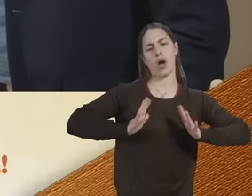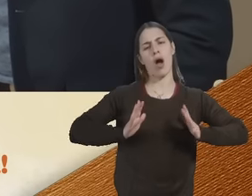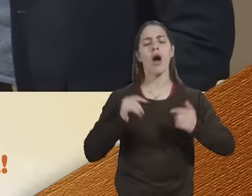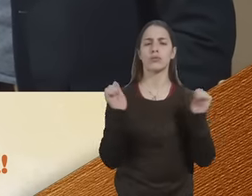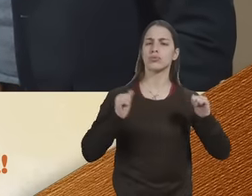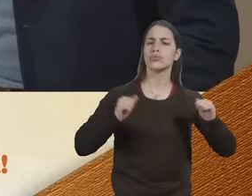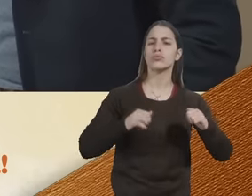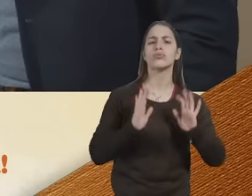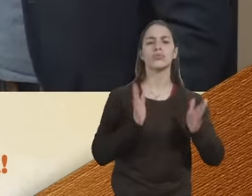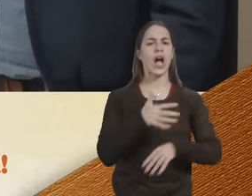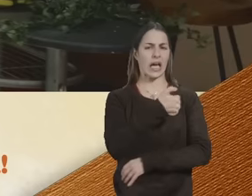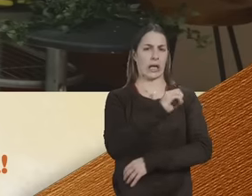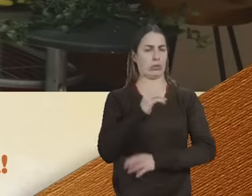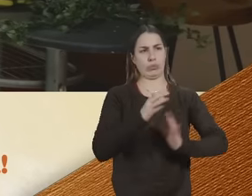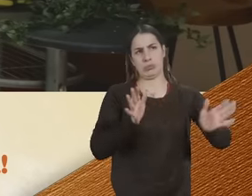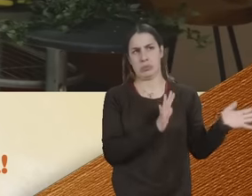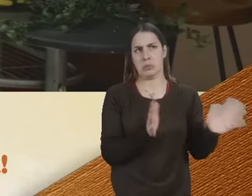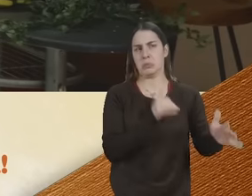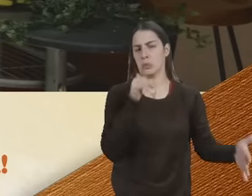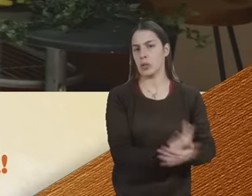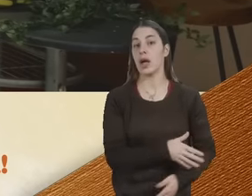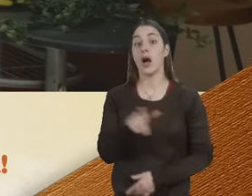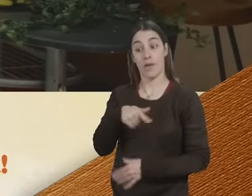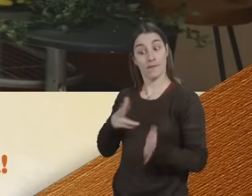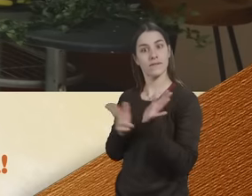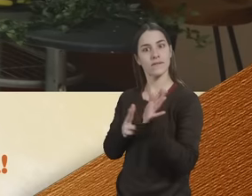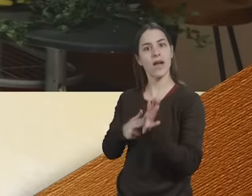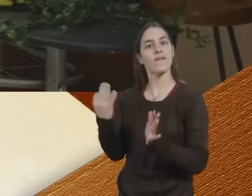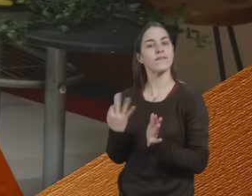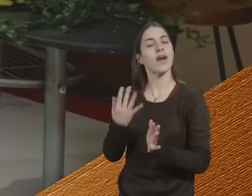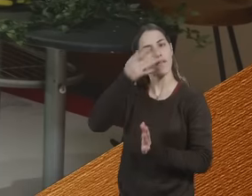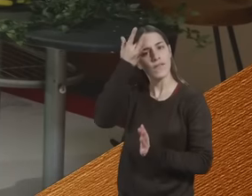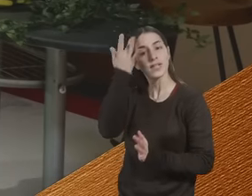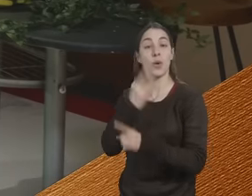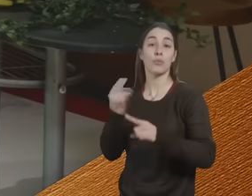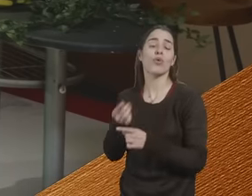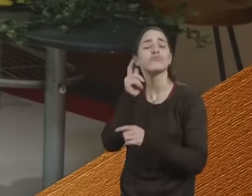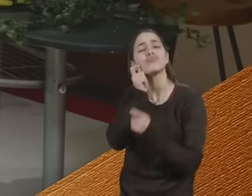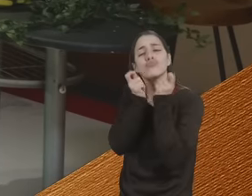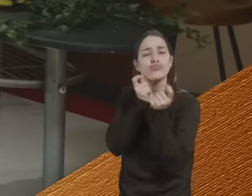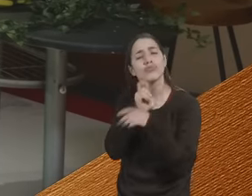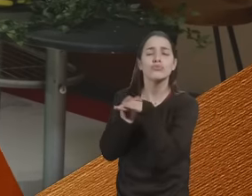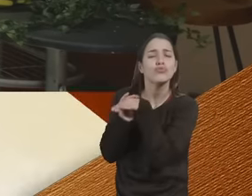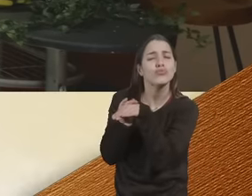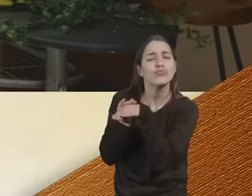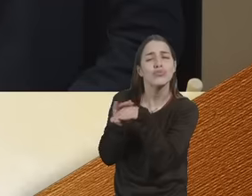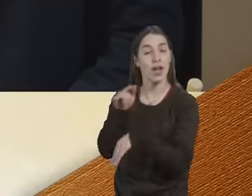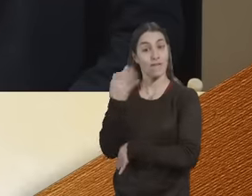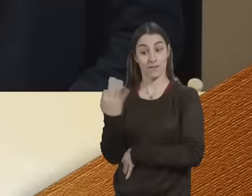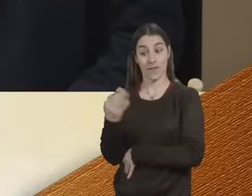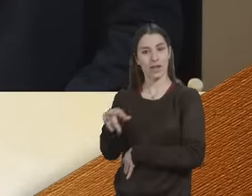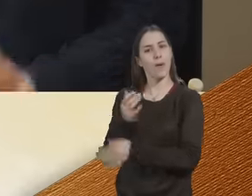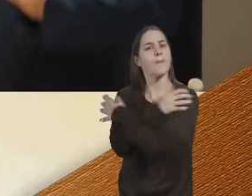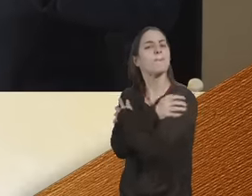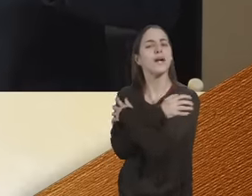quinei para cima de 500. 500? É muito fácil, porque na verdade, olha, então, um animalzinho muito meigo. Ok. É muito meio. E ele, de facto, nos seus braços